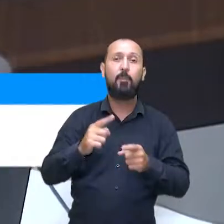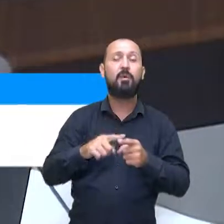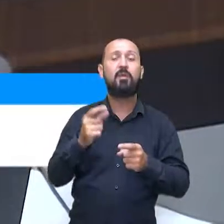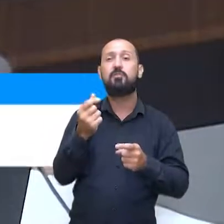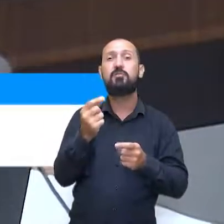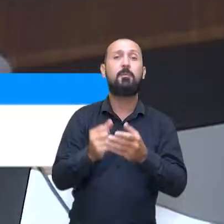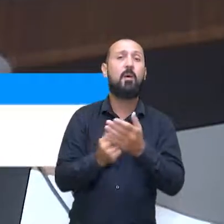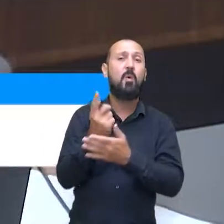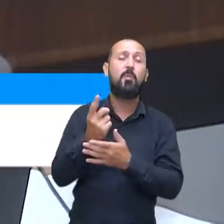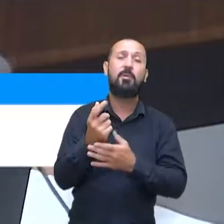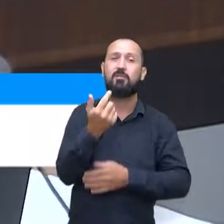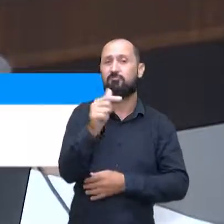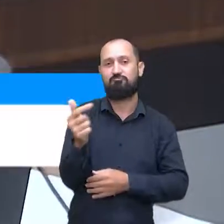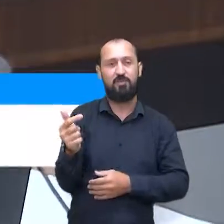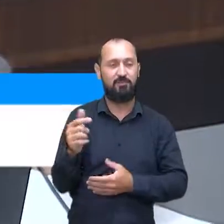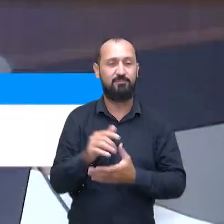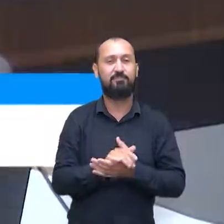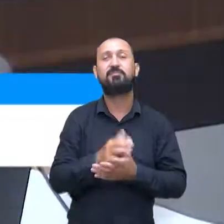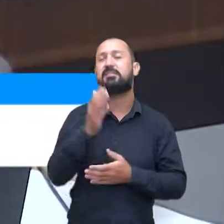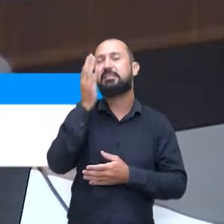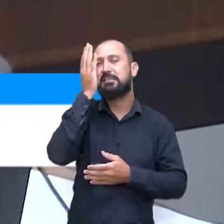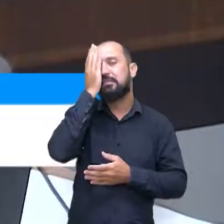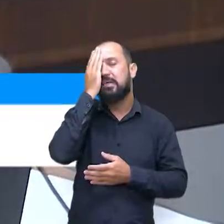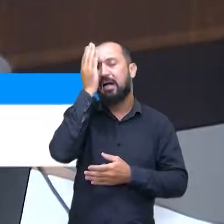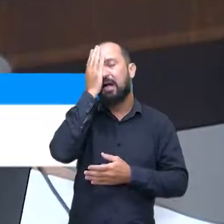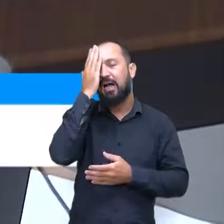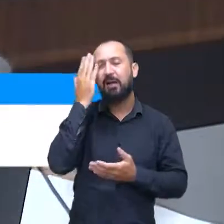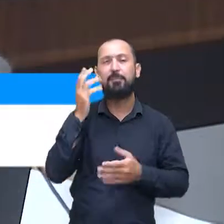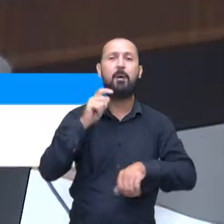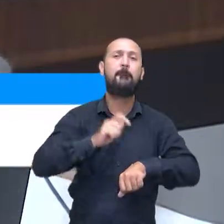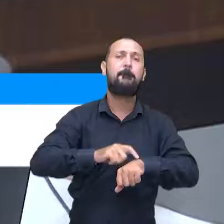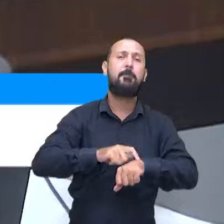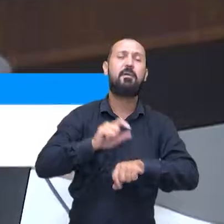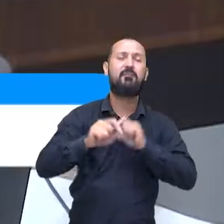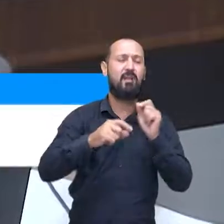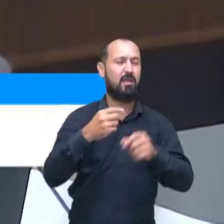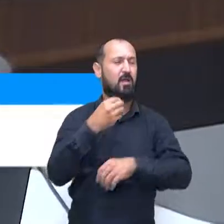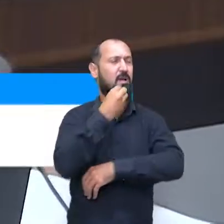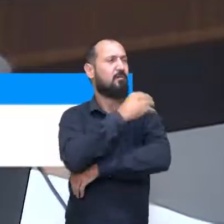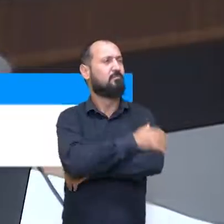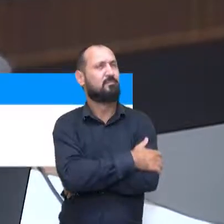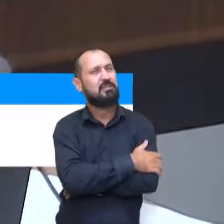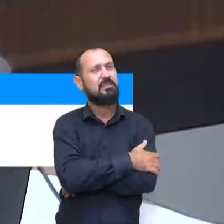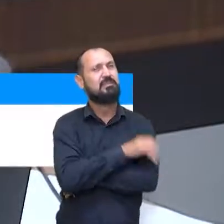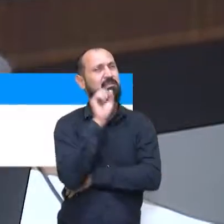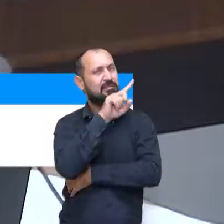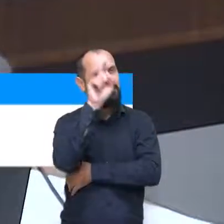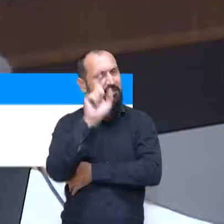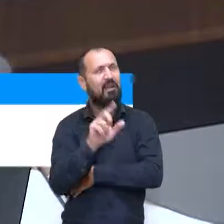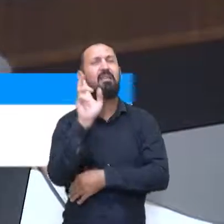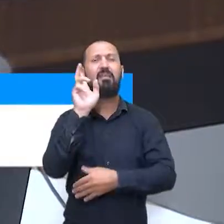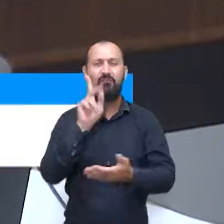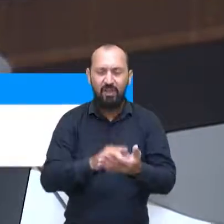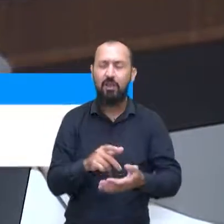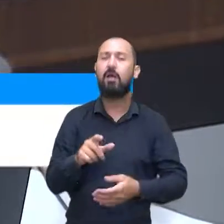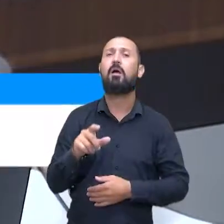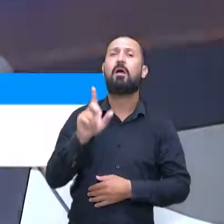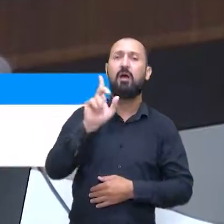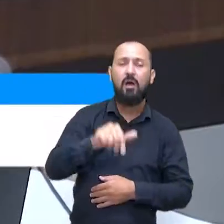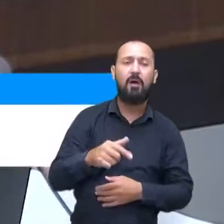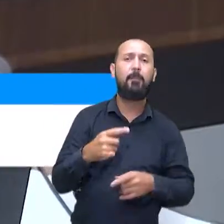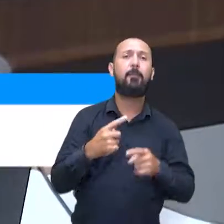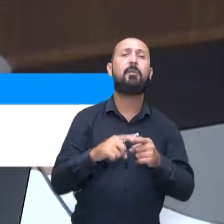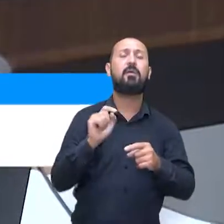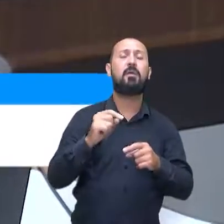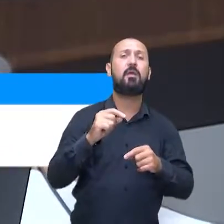de adquirir e de comprar um absorvente. Então, é claro que isso é uma situação que, às vezes, as pessoas falam, mas será que é tudo isso?